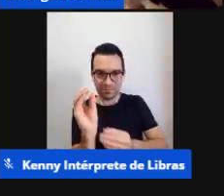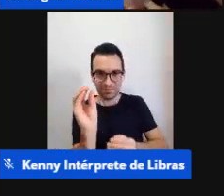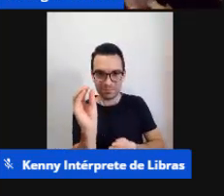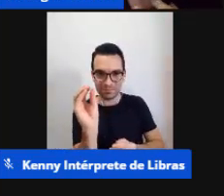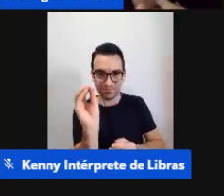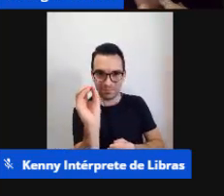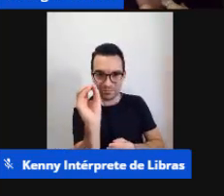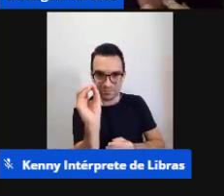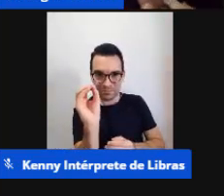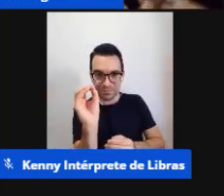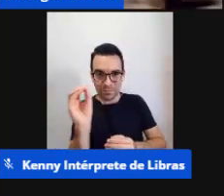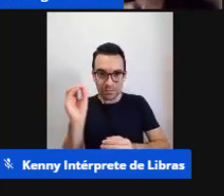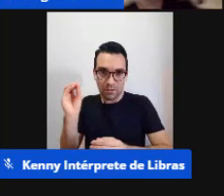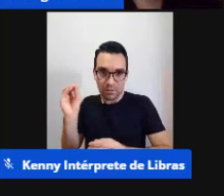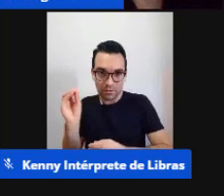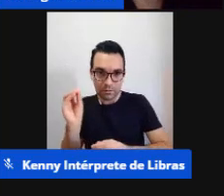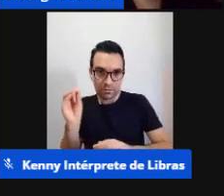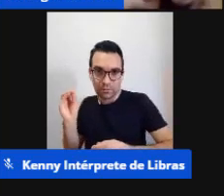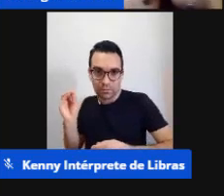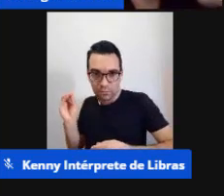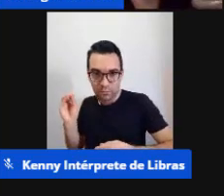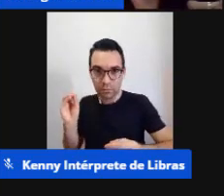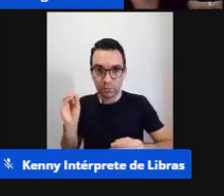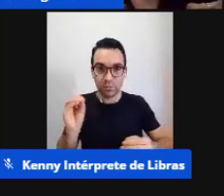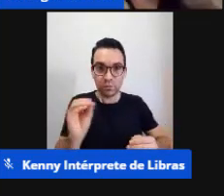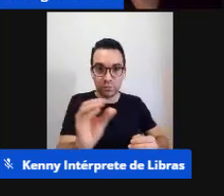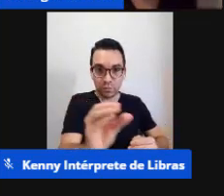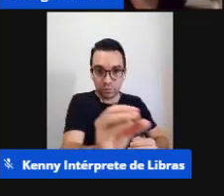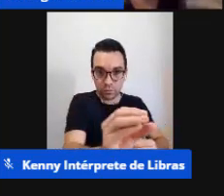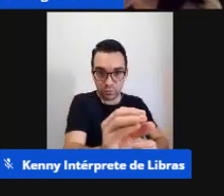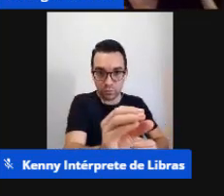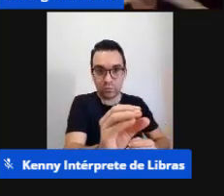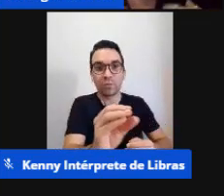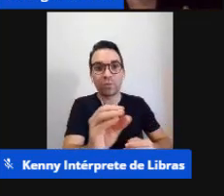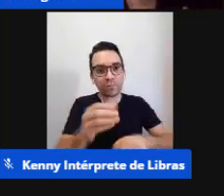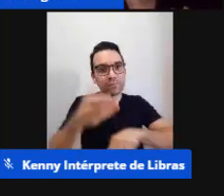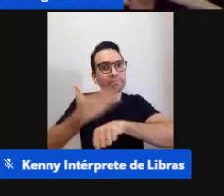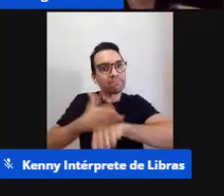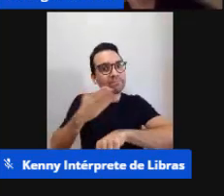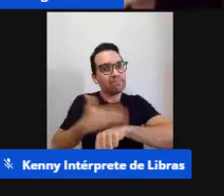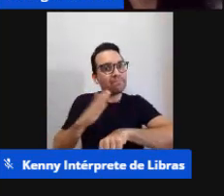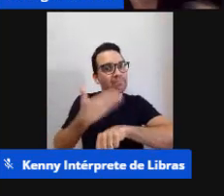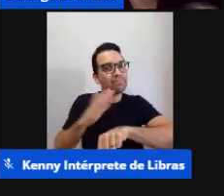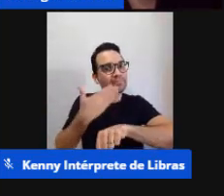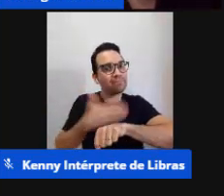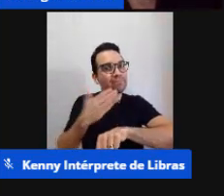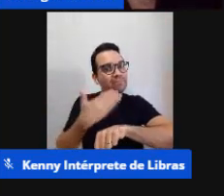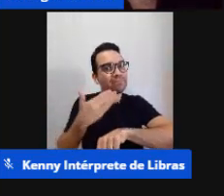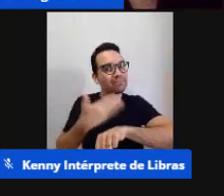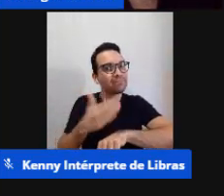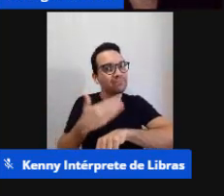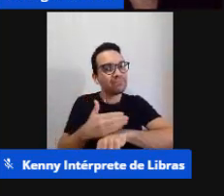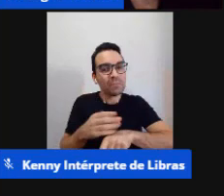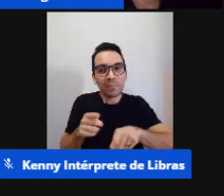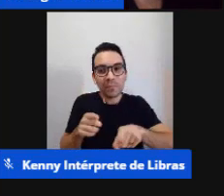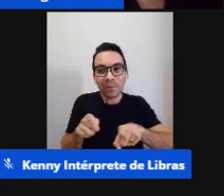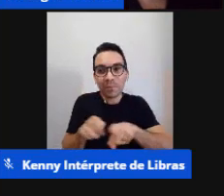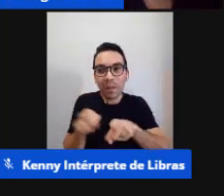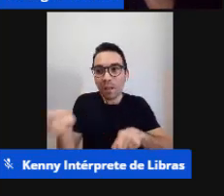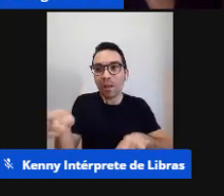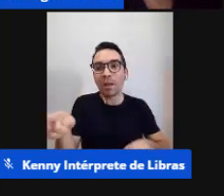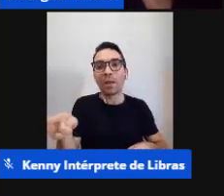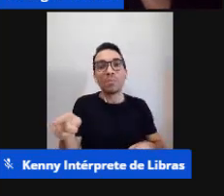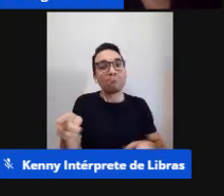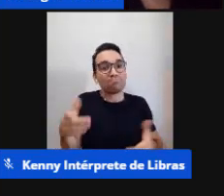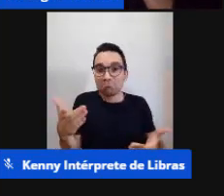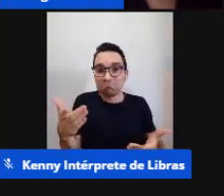que a noção que ele tem de tamanho e espaço, o meu aluno está sem noção de tamanho e espaço. Eu falo para